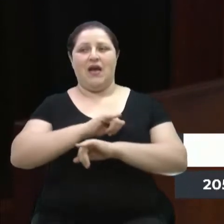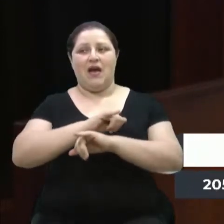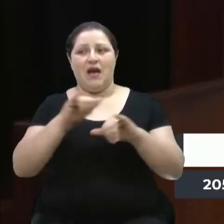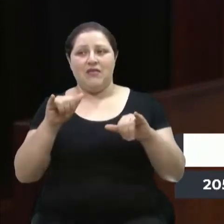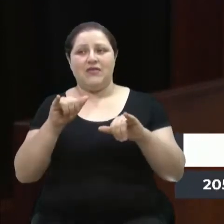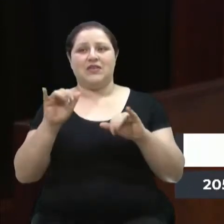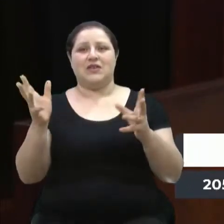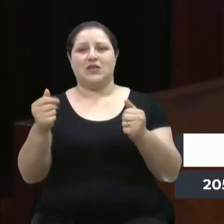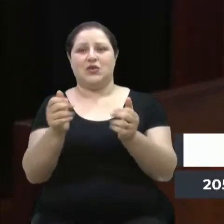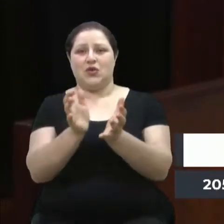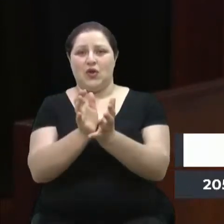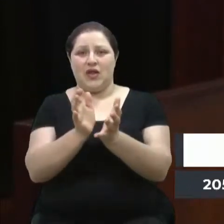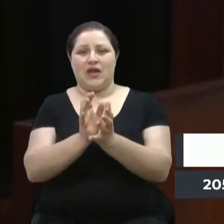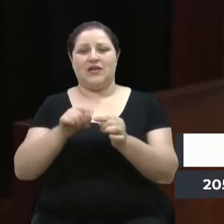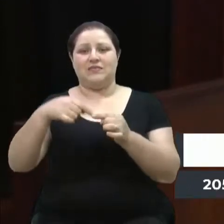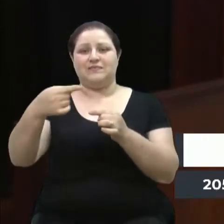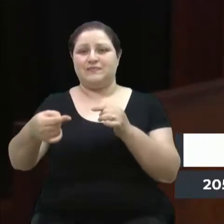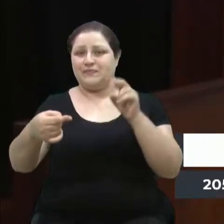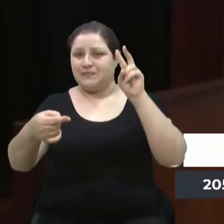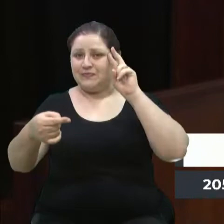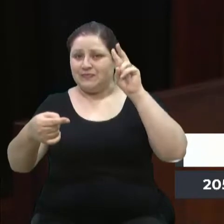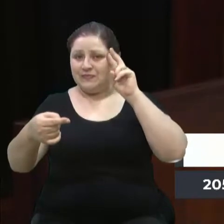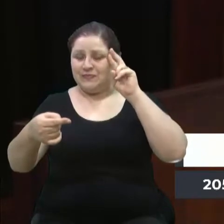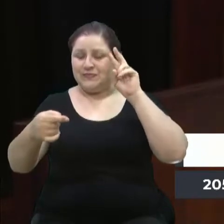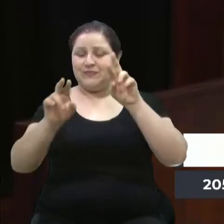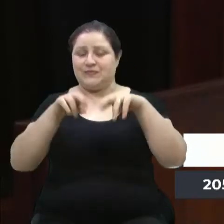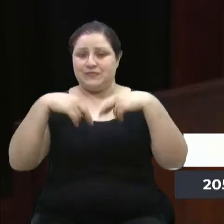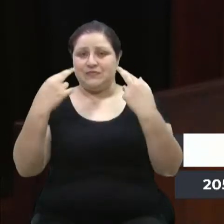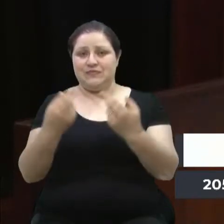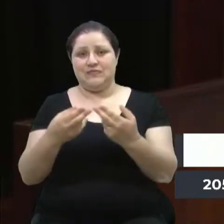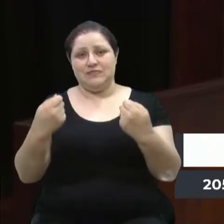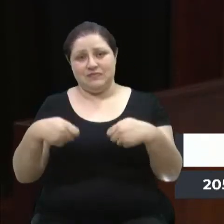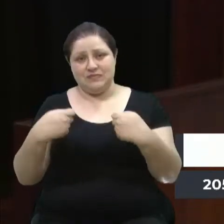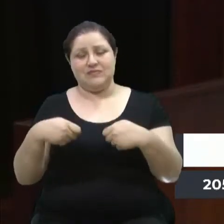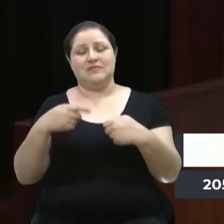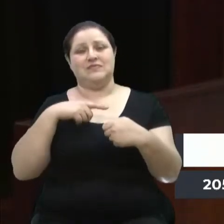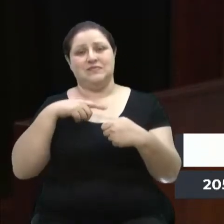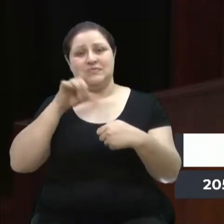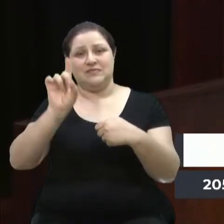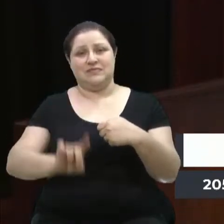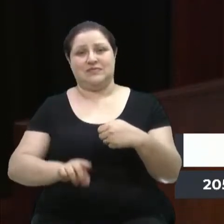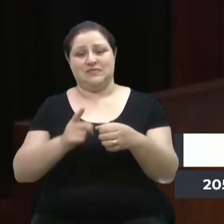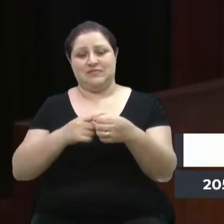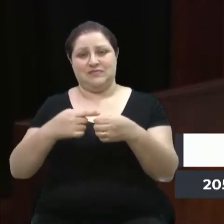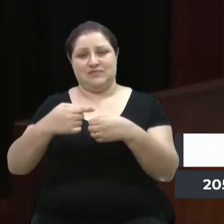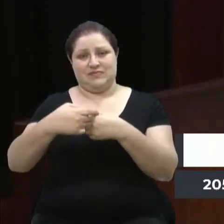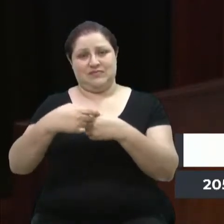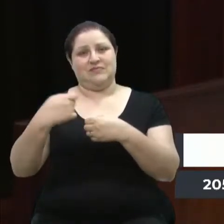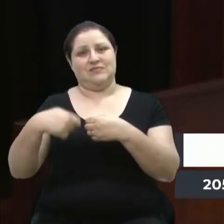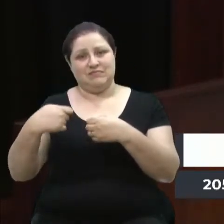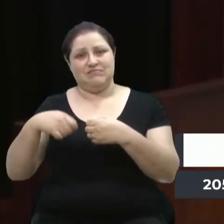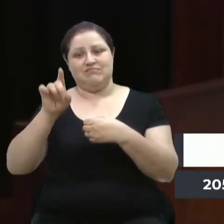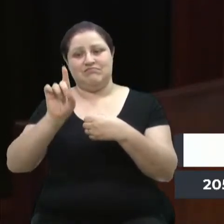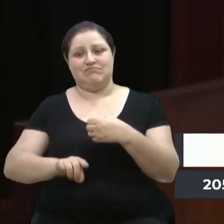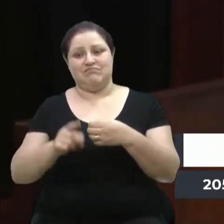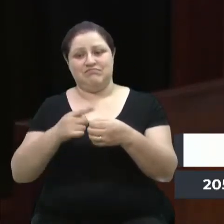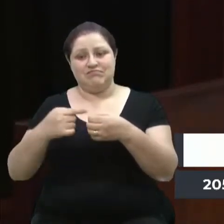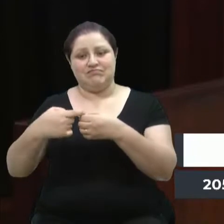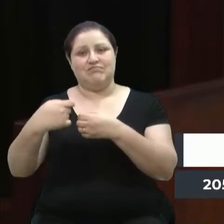na porta o valor nós temos que ter medo agora Vinícius direito à cidade e o direito à cidade ele tem que ser debatido